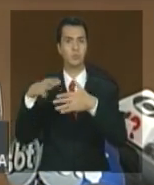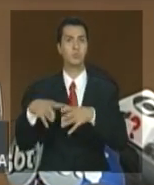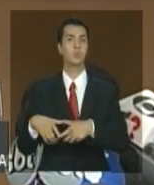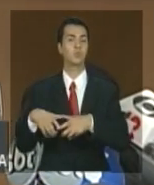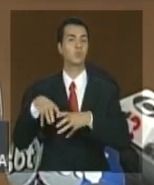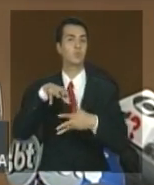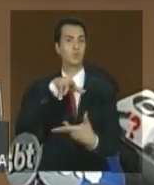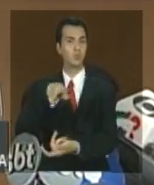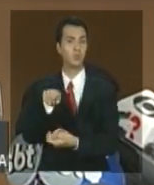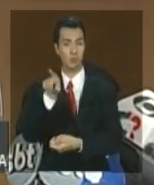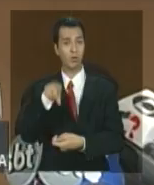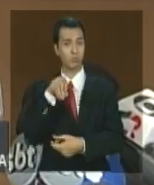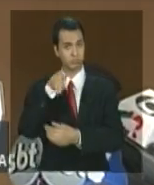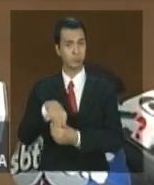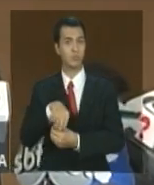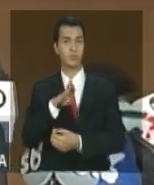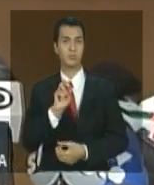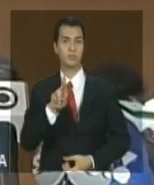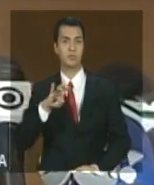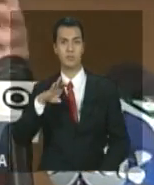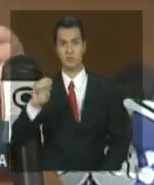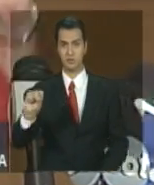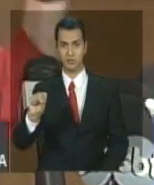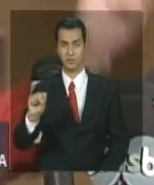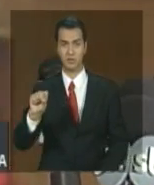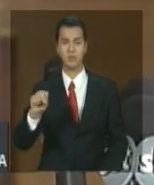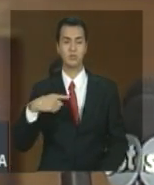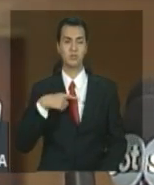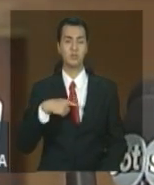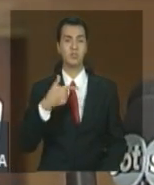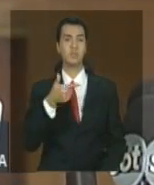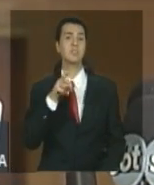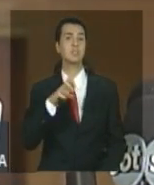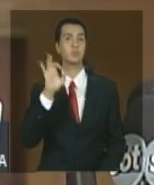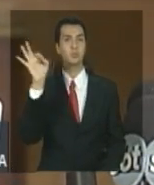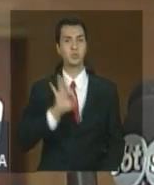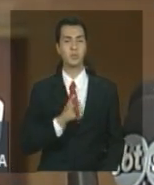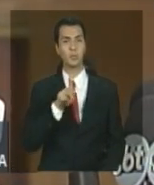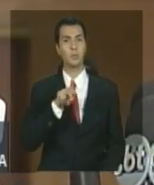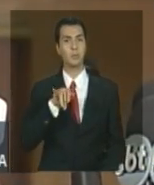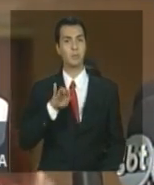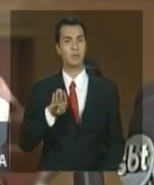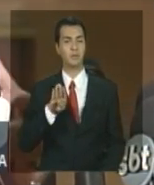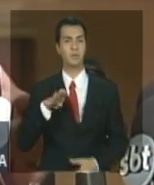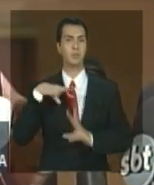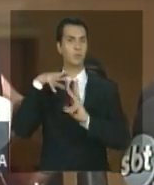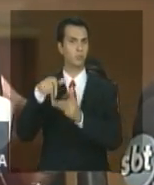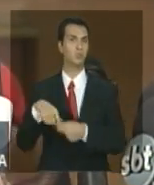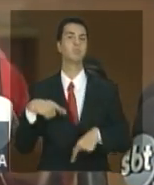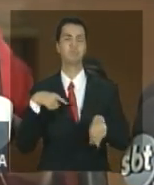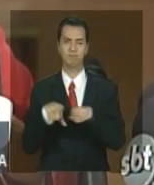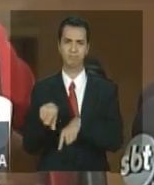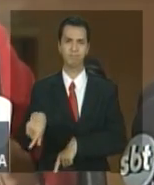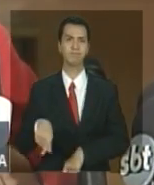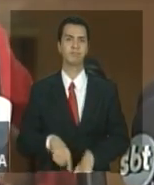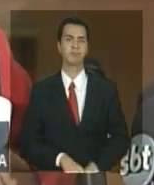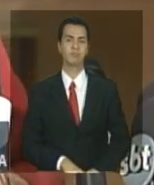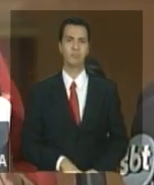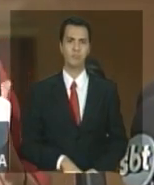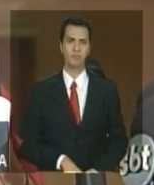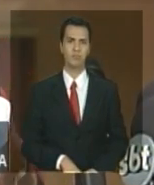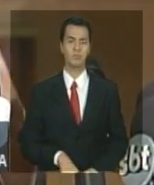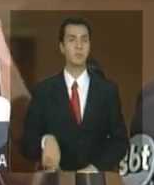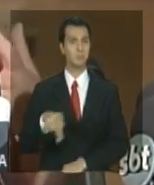hoje é baseada nos BRICS. Né, os BRICS têm 25% do PIB internacional e são